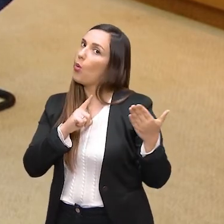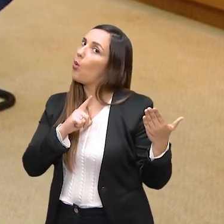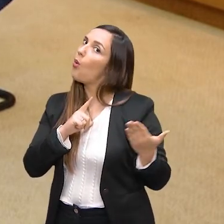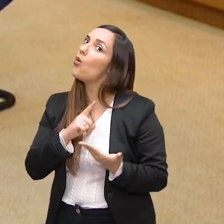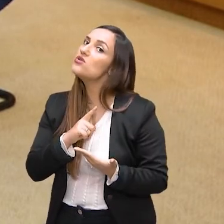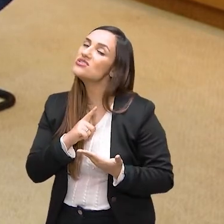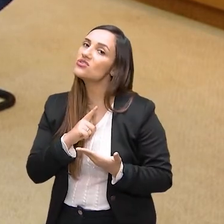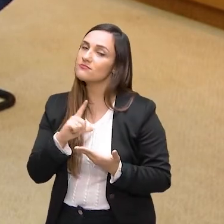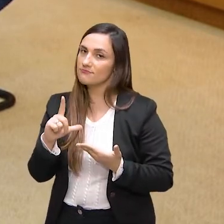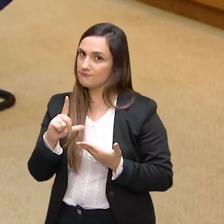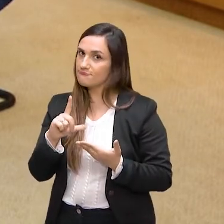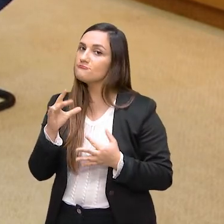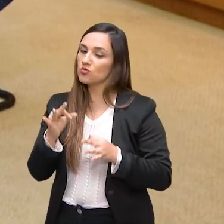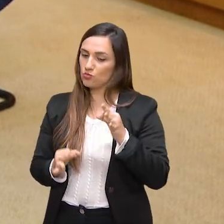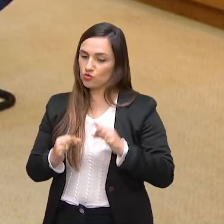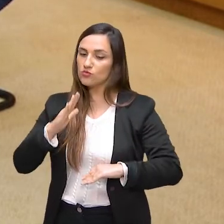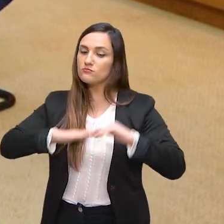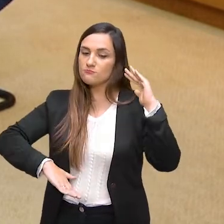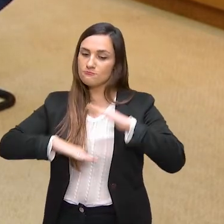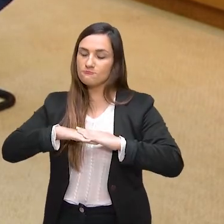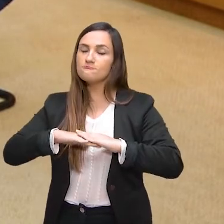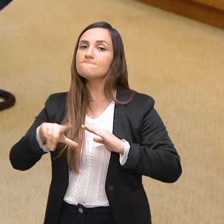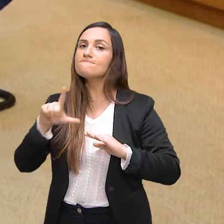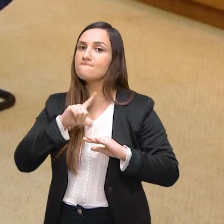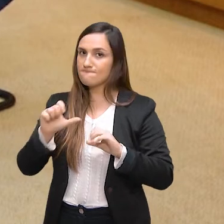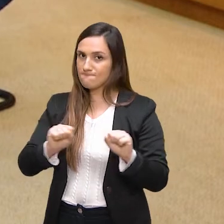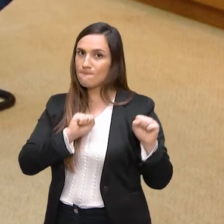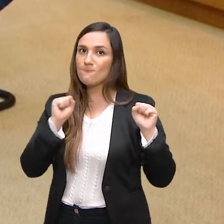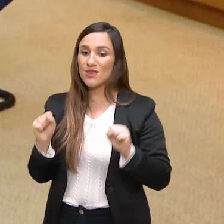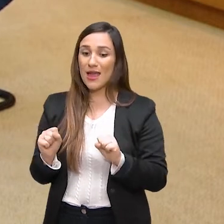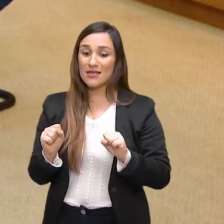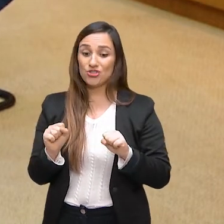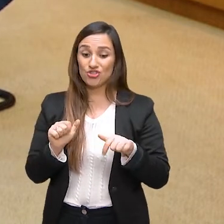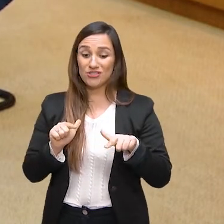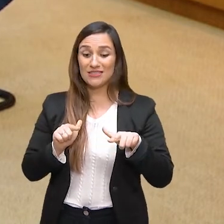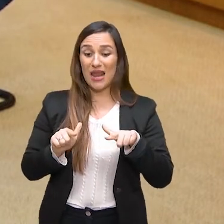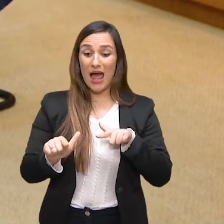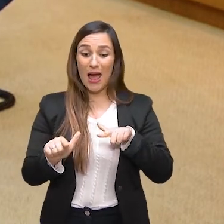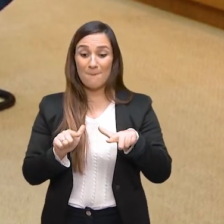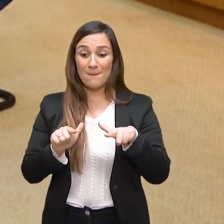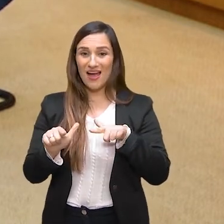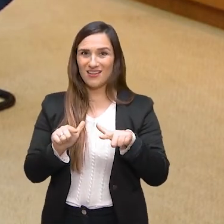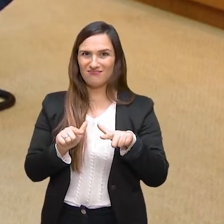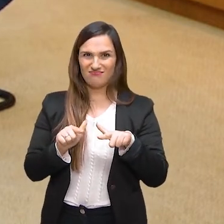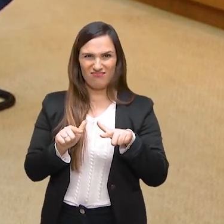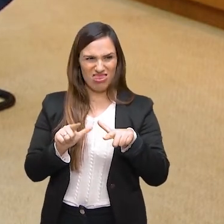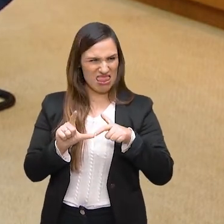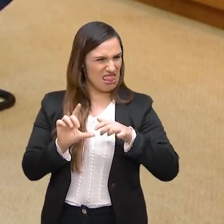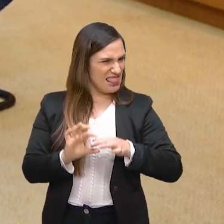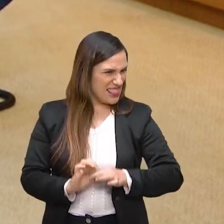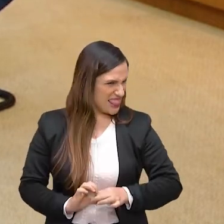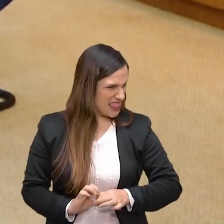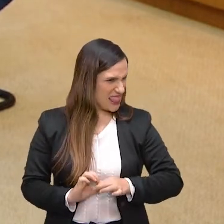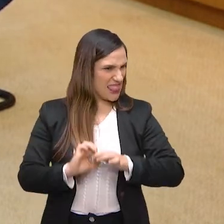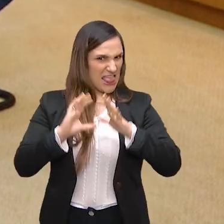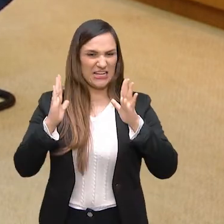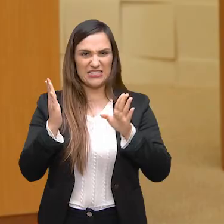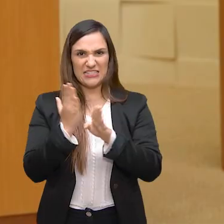Hoje o juiz tem poderes de atuação, assim eu chamo, no mundo sensível, que não são mais